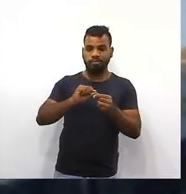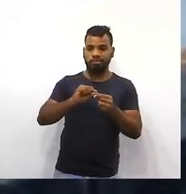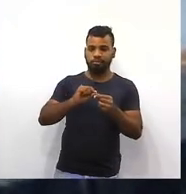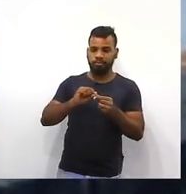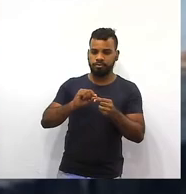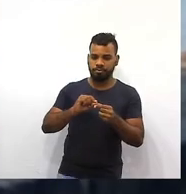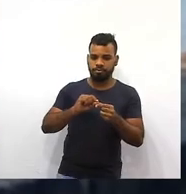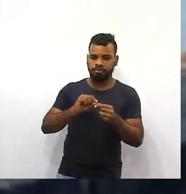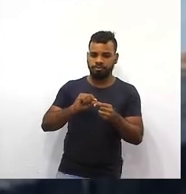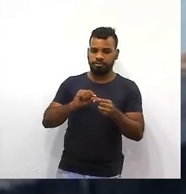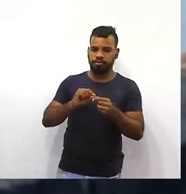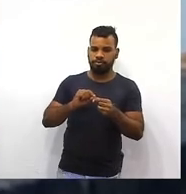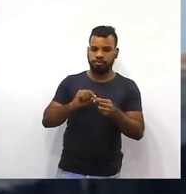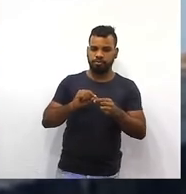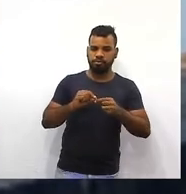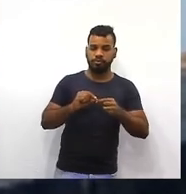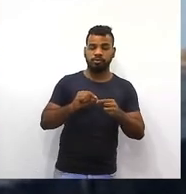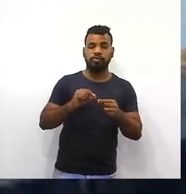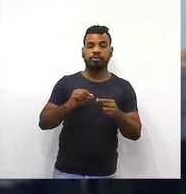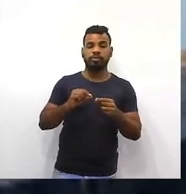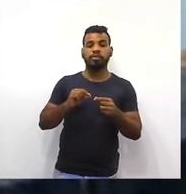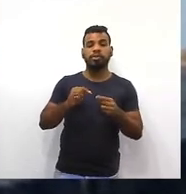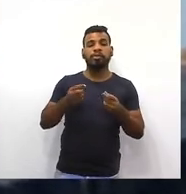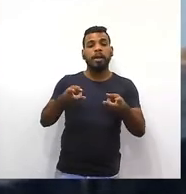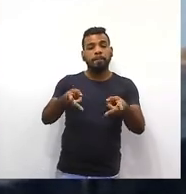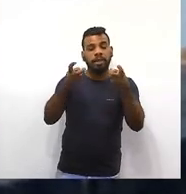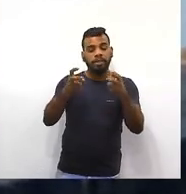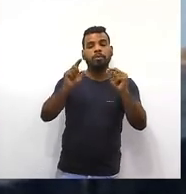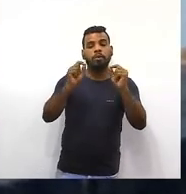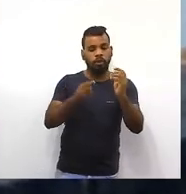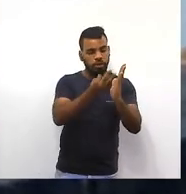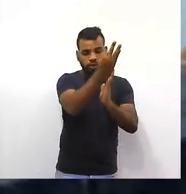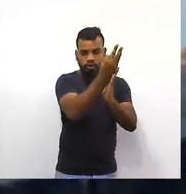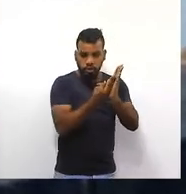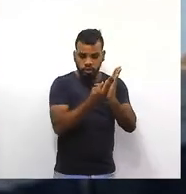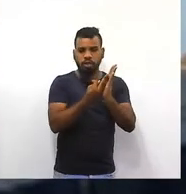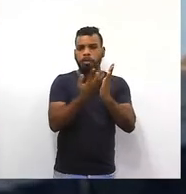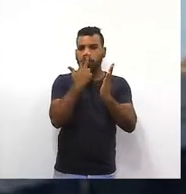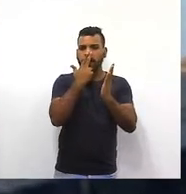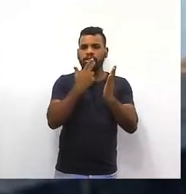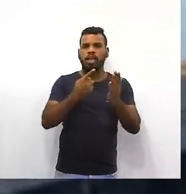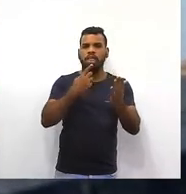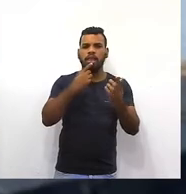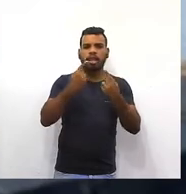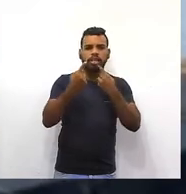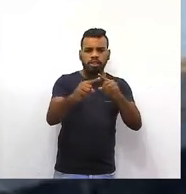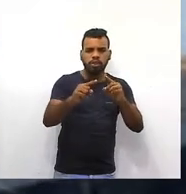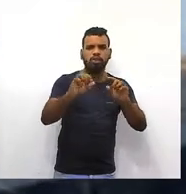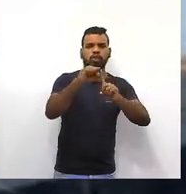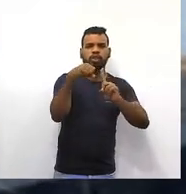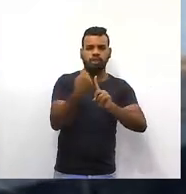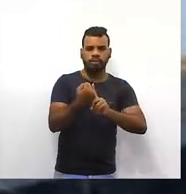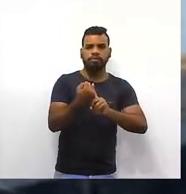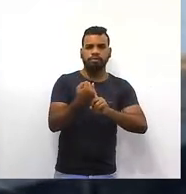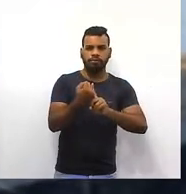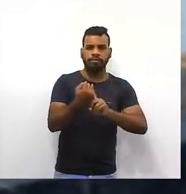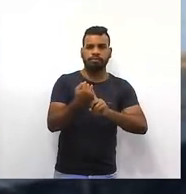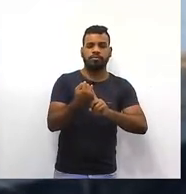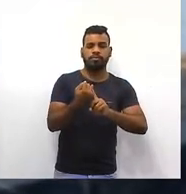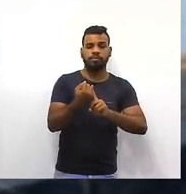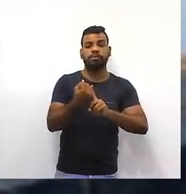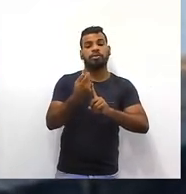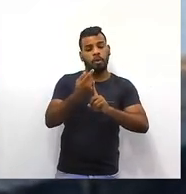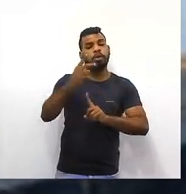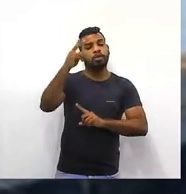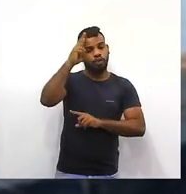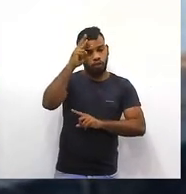aí, o que é que a gente percebe? A gente percebe o caráter, mais uma vez, de denúncia social do escritor, não é isso? Então, é a história de um Severino,